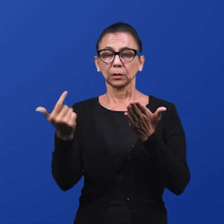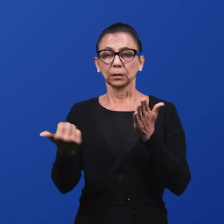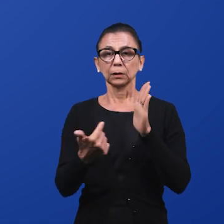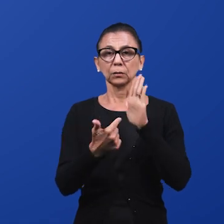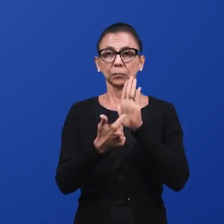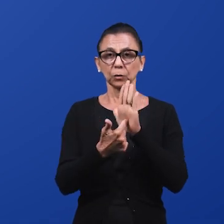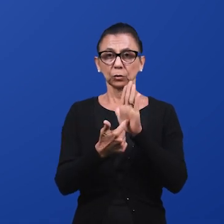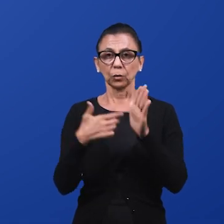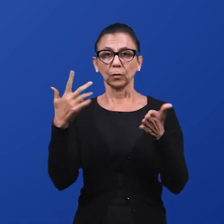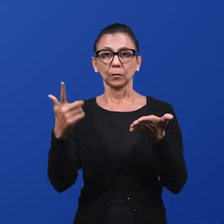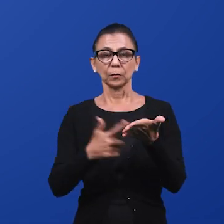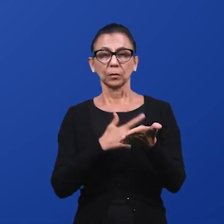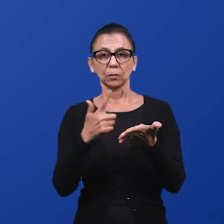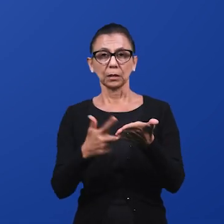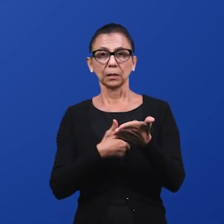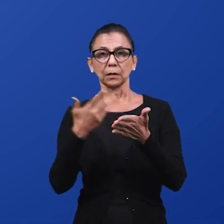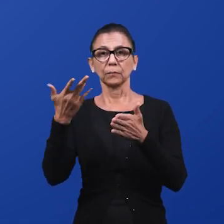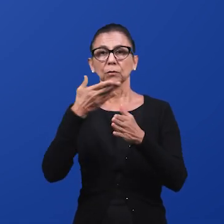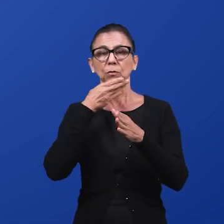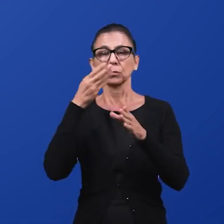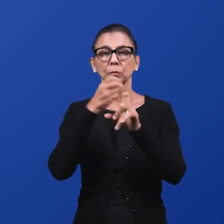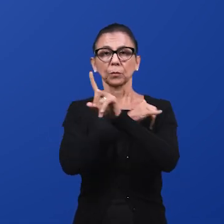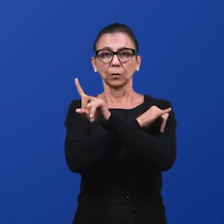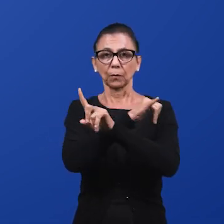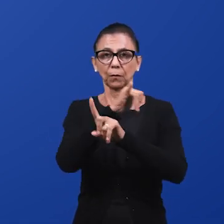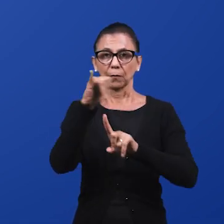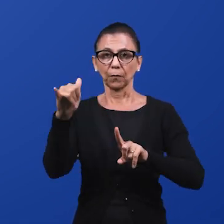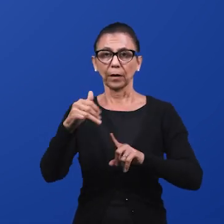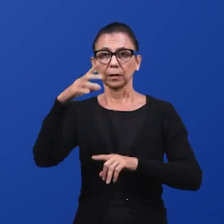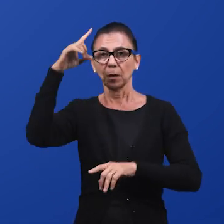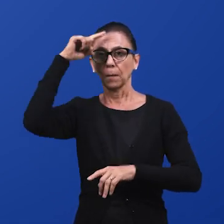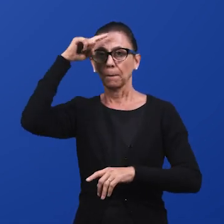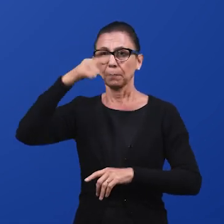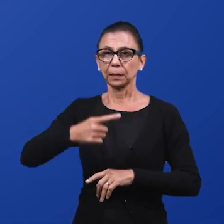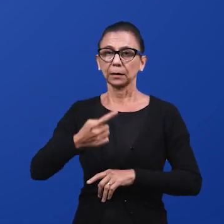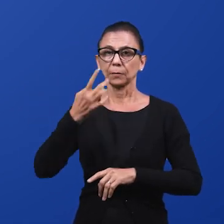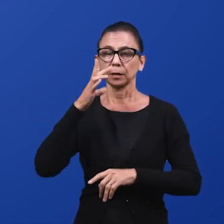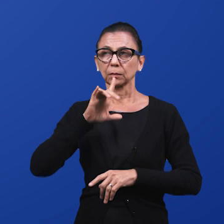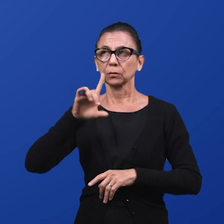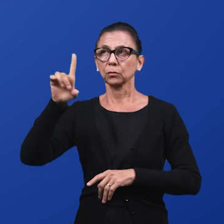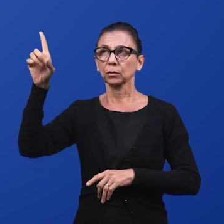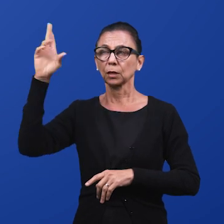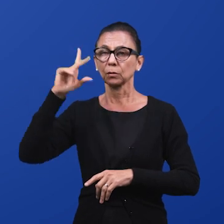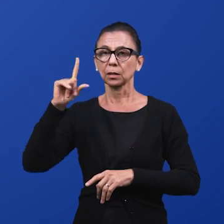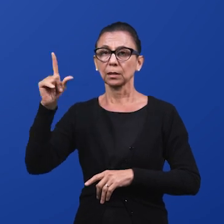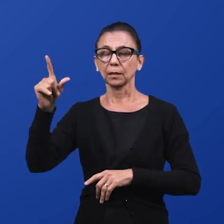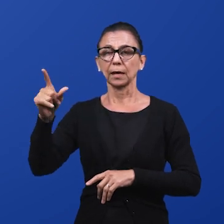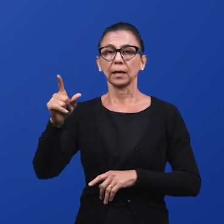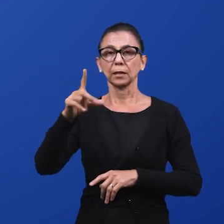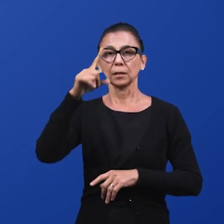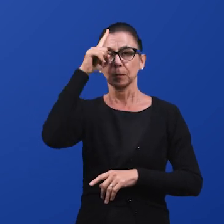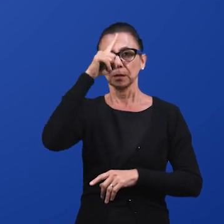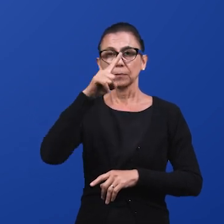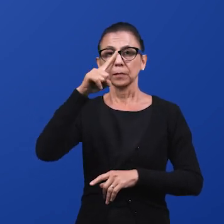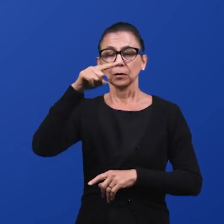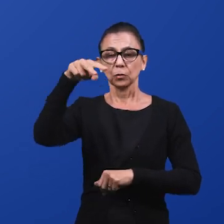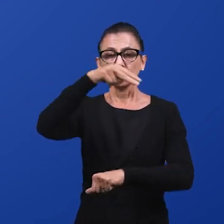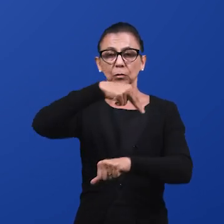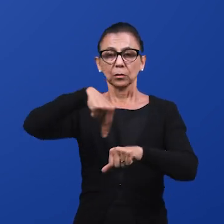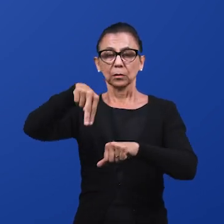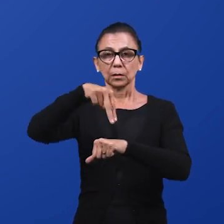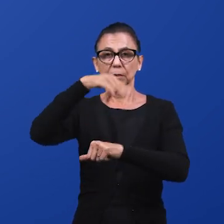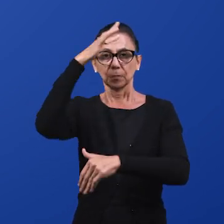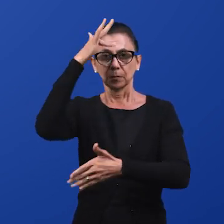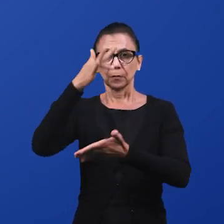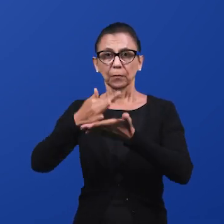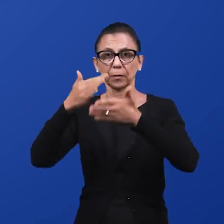dos profetas, segundo o mandamento do Deus eterno, a todas as nações para a obediência da